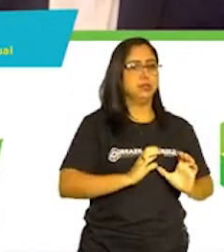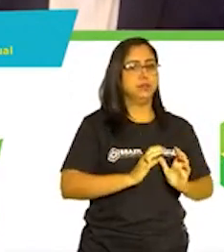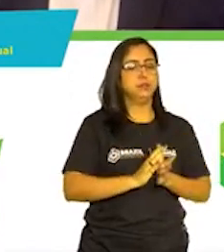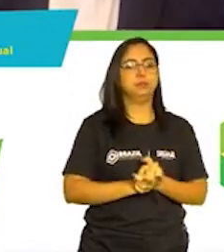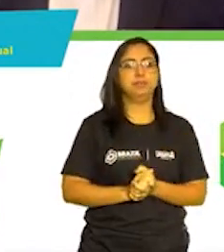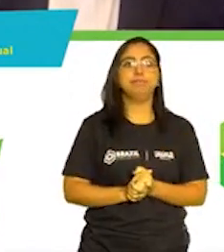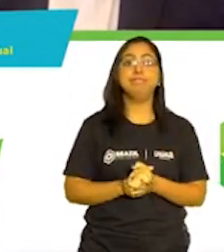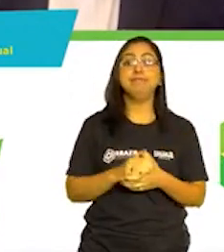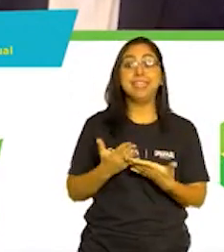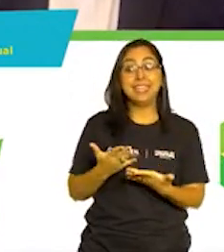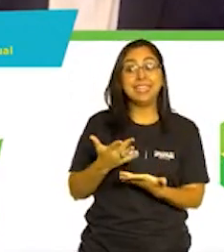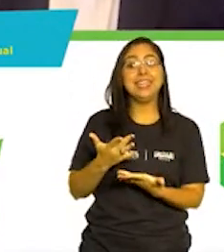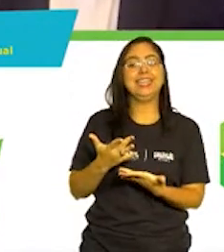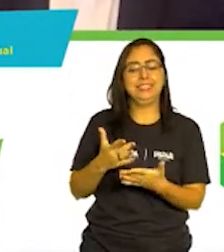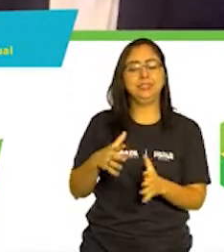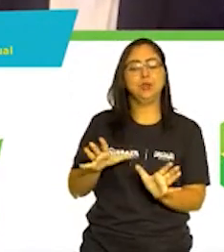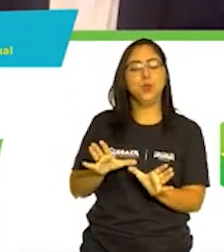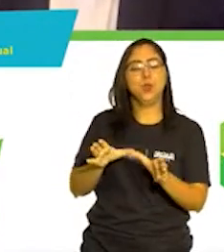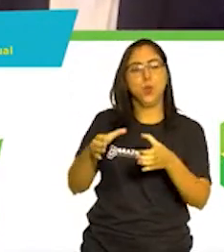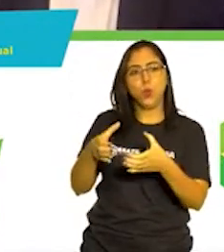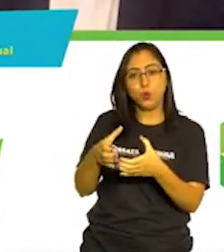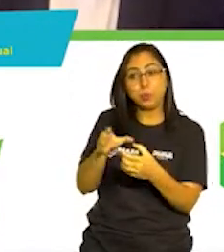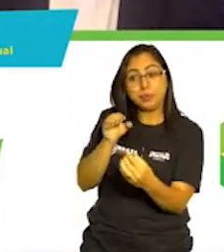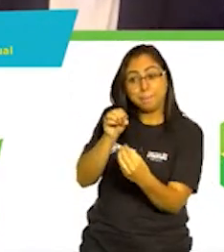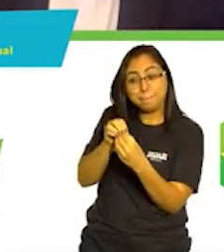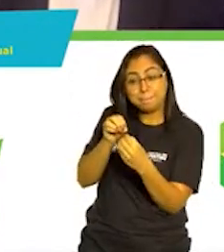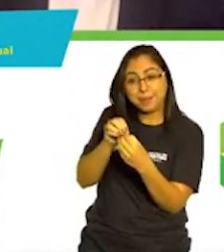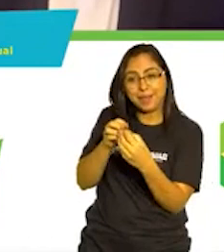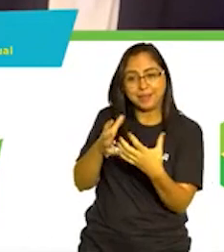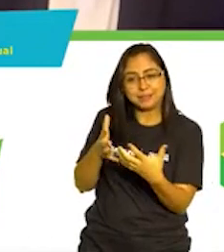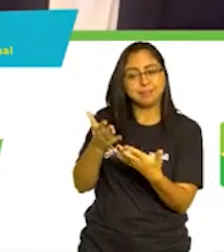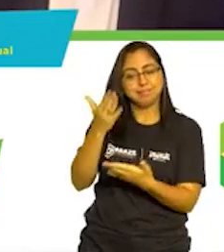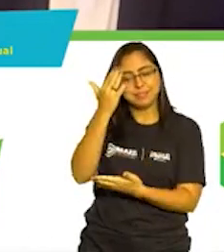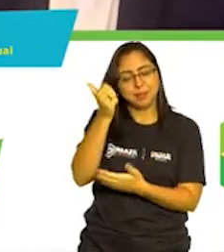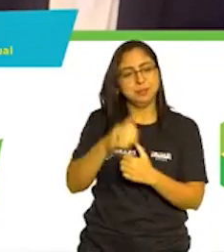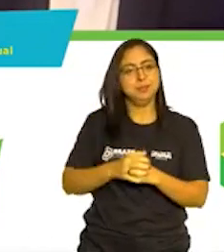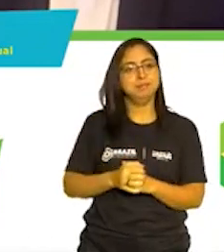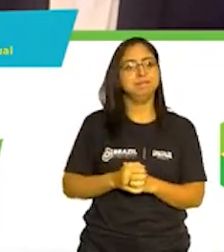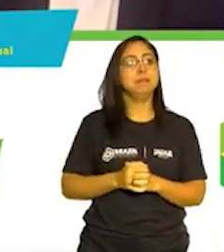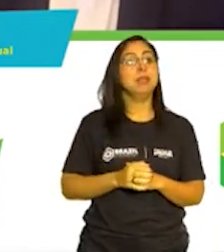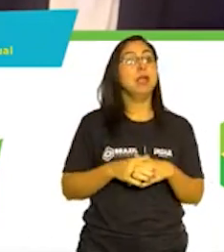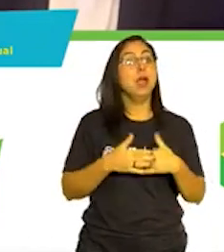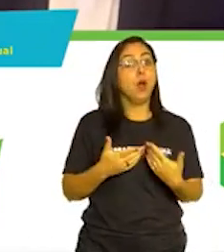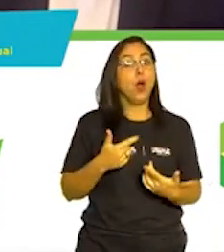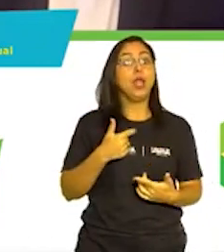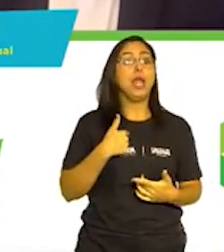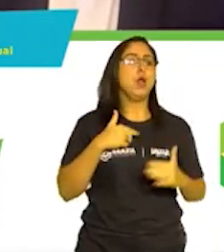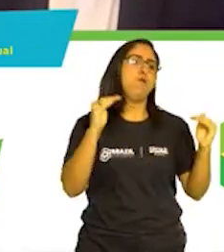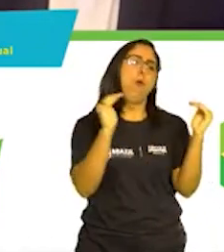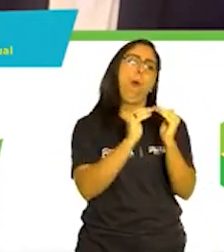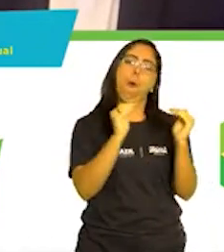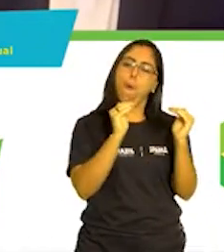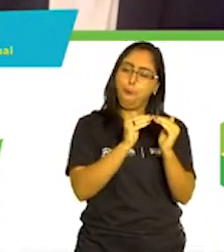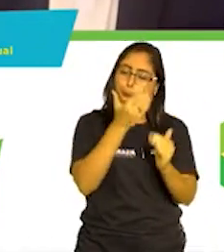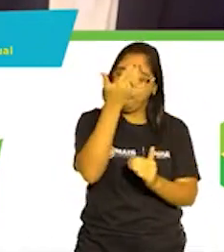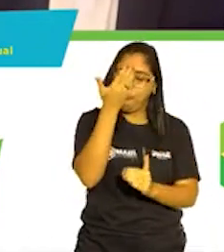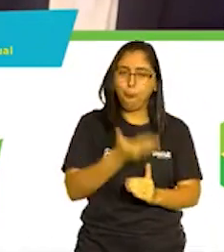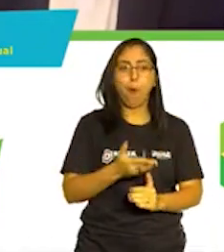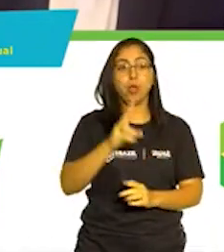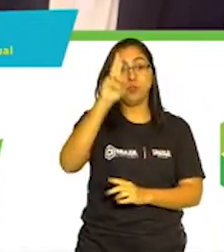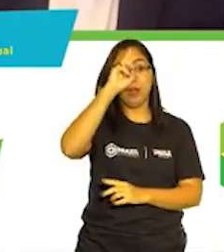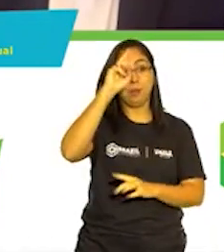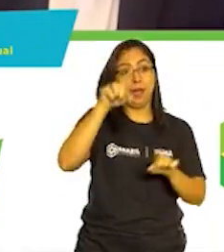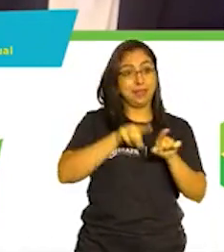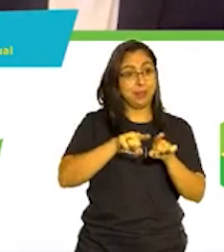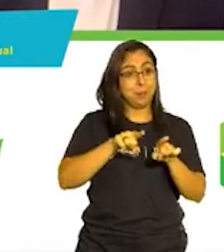né? Flavinha. Vou fazer coro com o PB em relação a isso e lembrar o que a Helena já